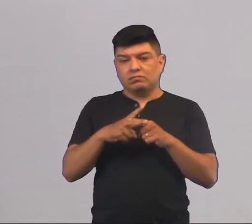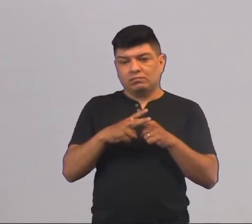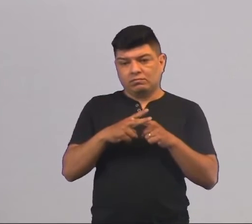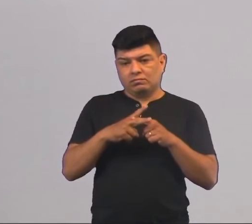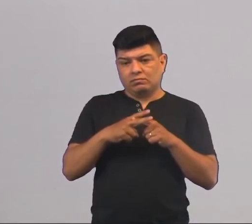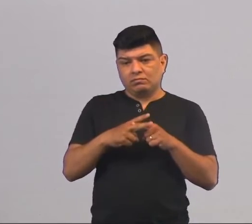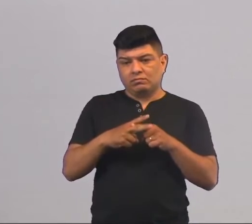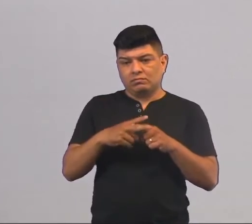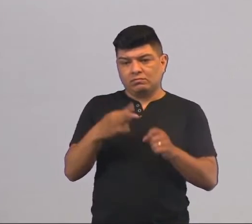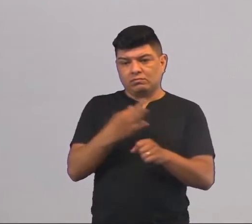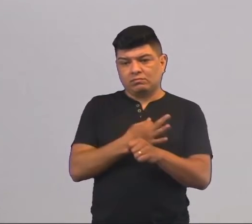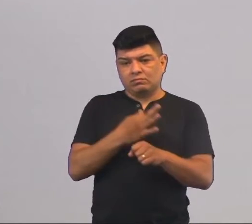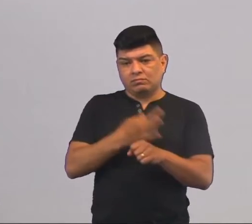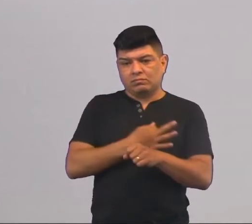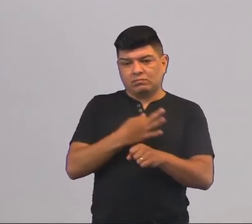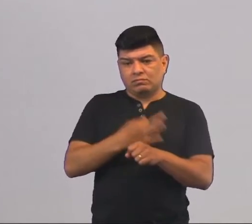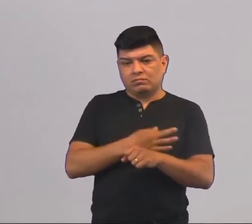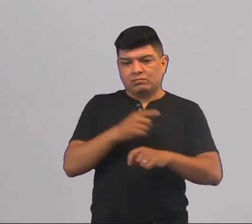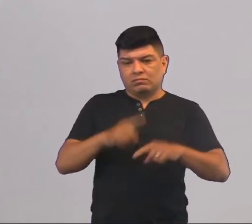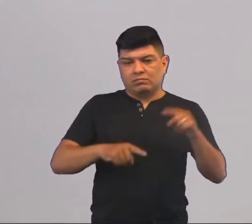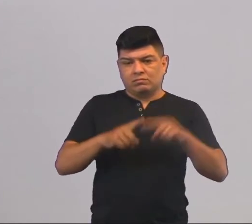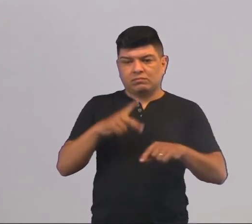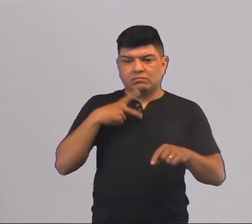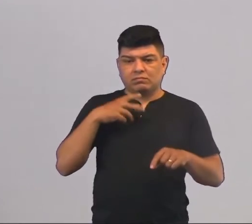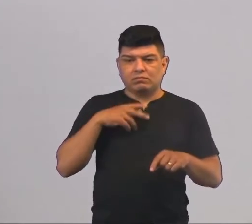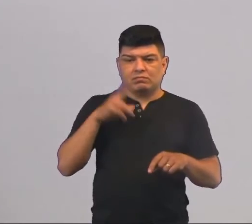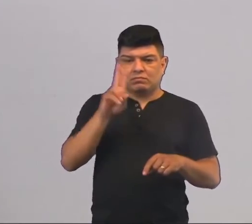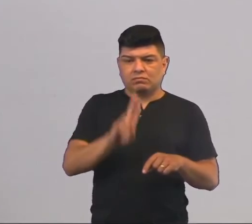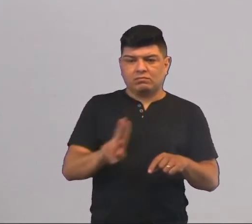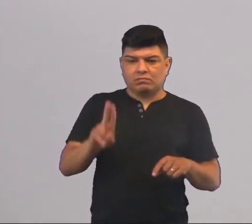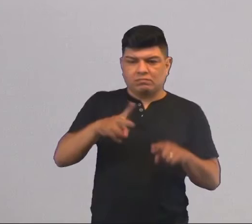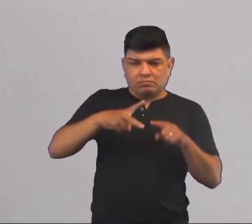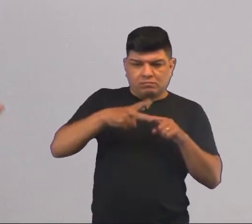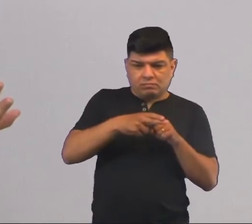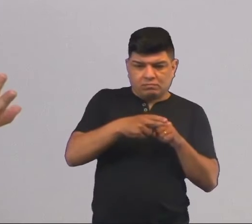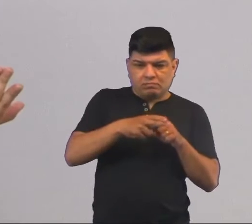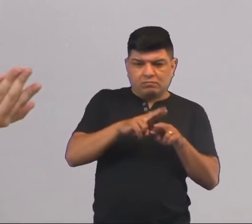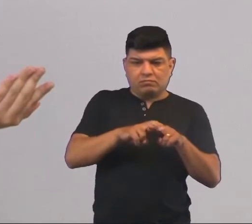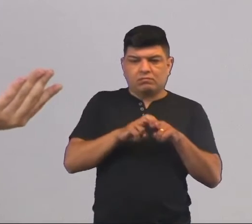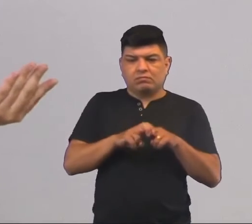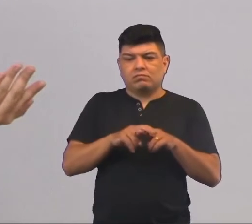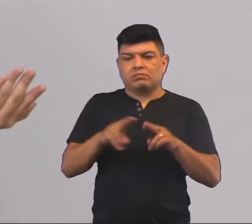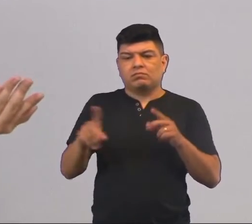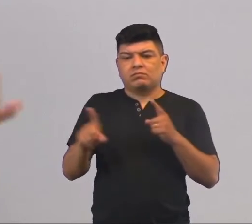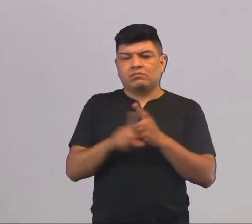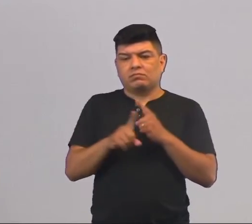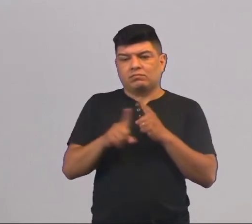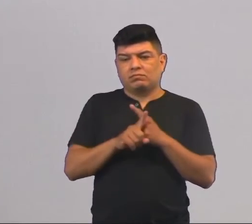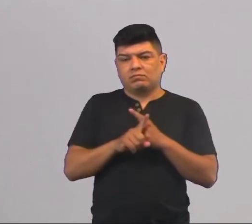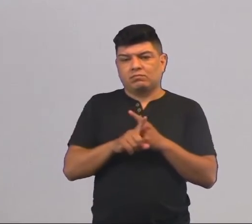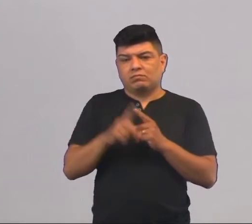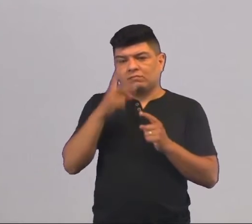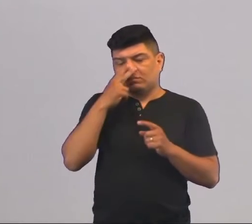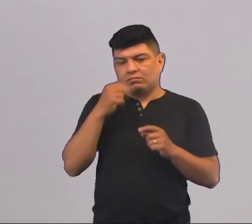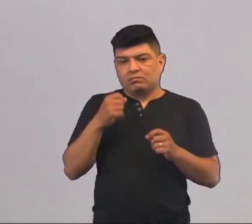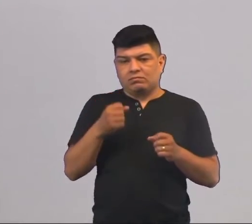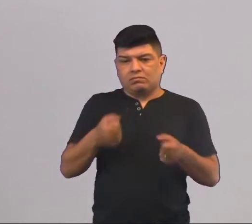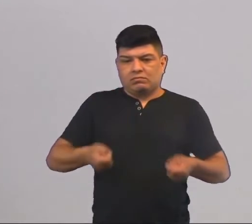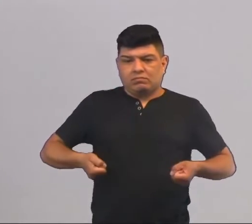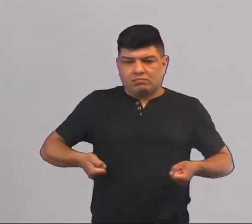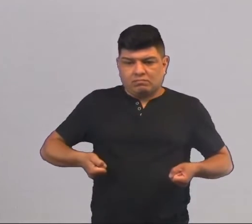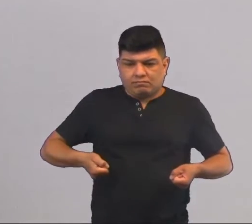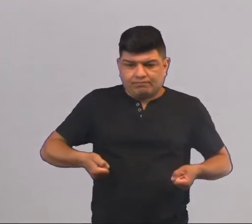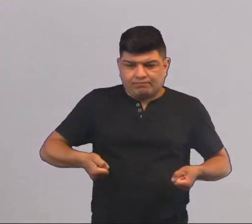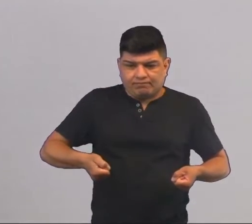vai tentando resistir e determinado material que você tá aplicando a gente também encontra alavanca em um carrinho de mão